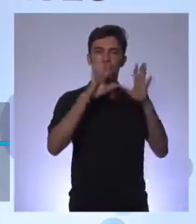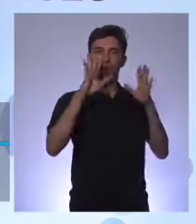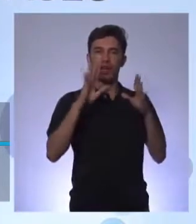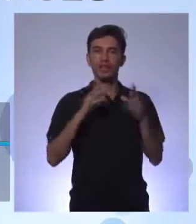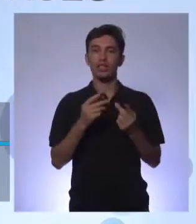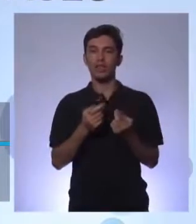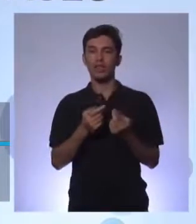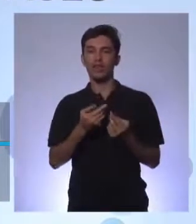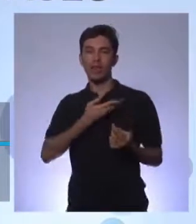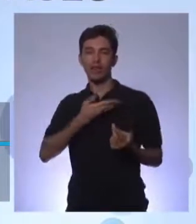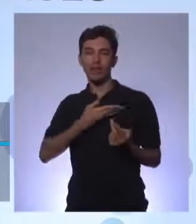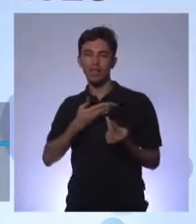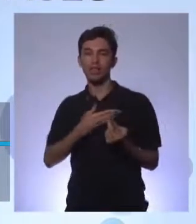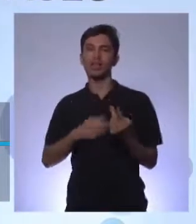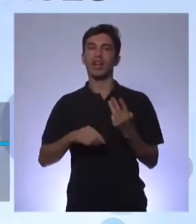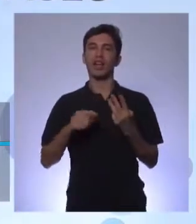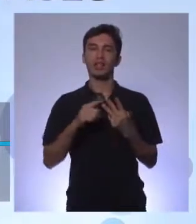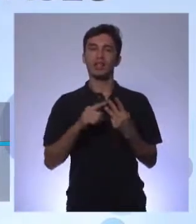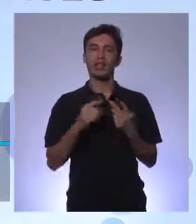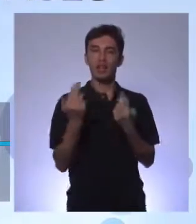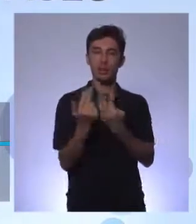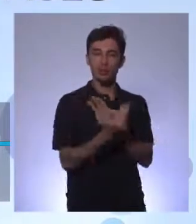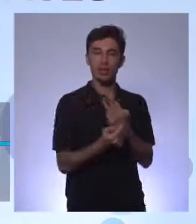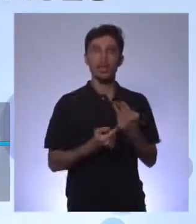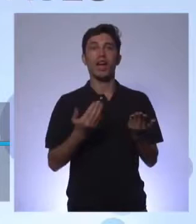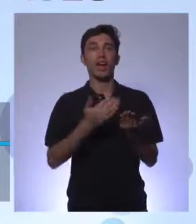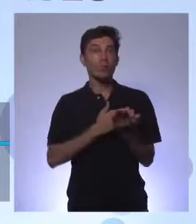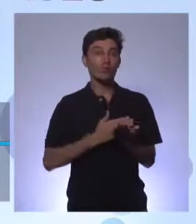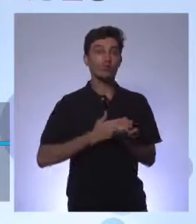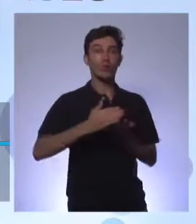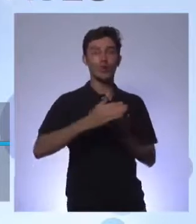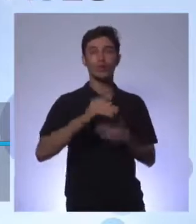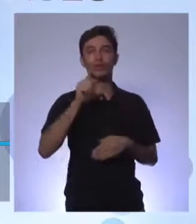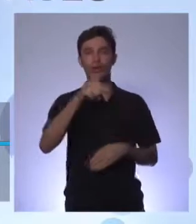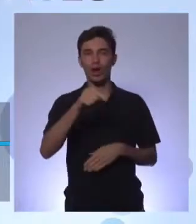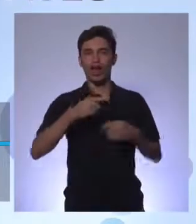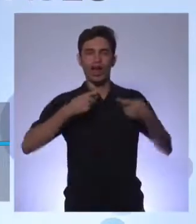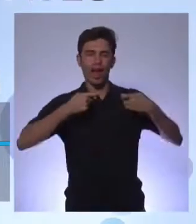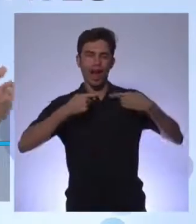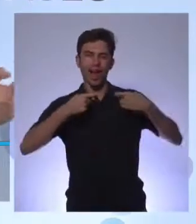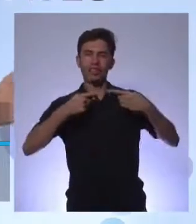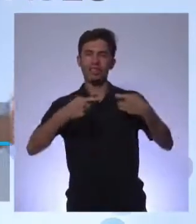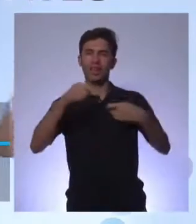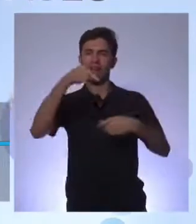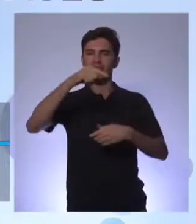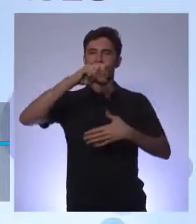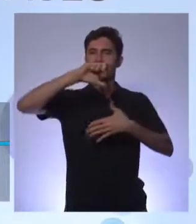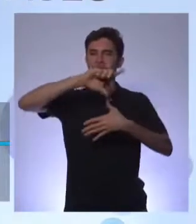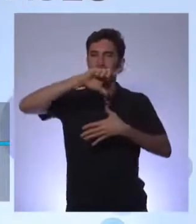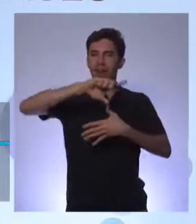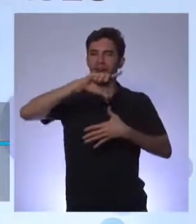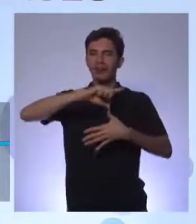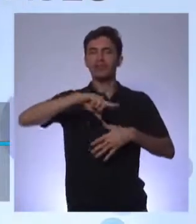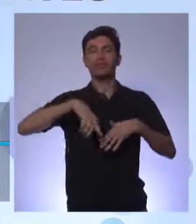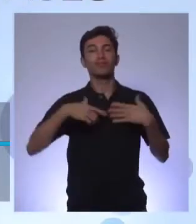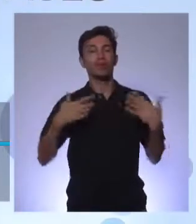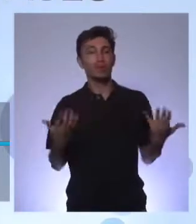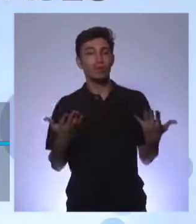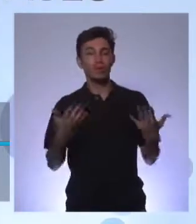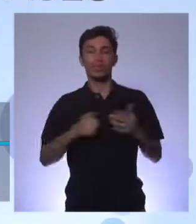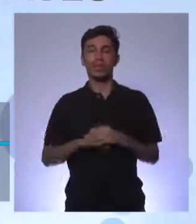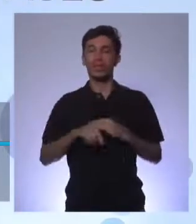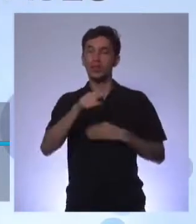acabaram desembocando as guerras de independência na América Latina, ou seja,